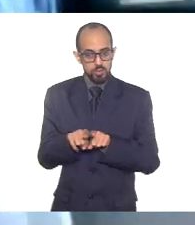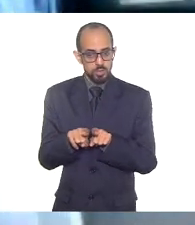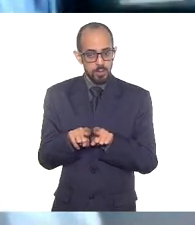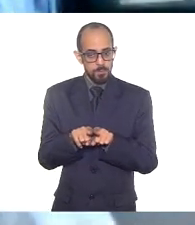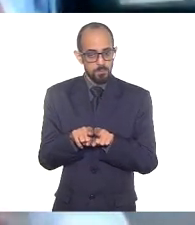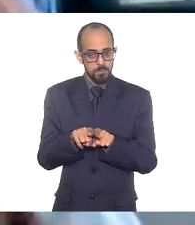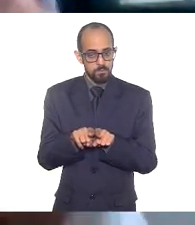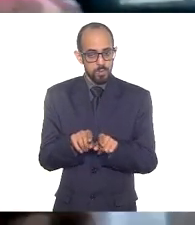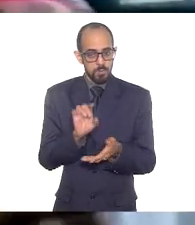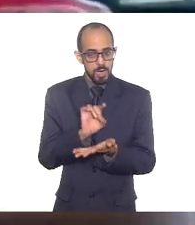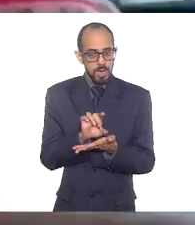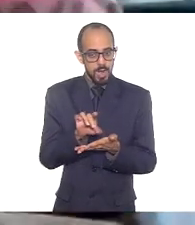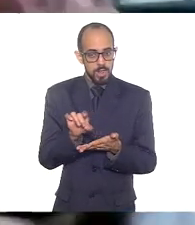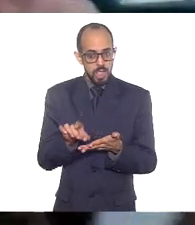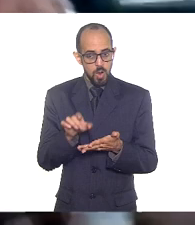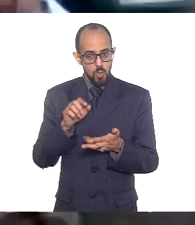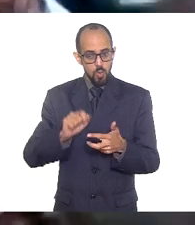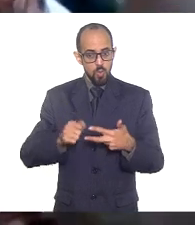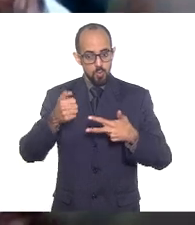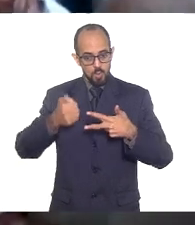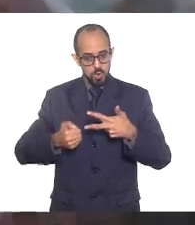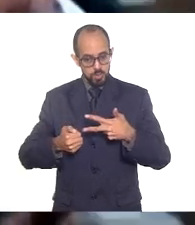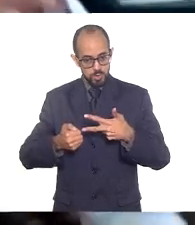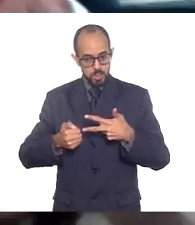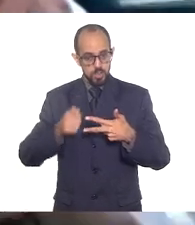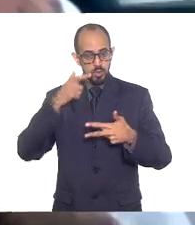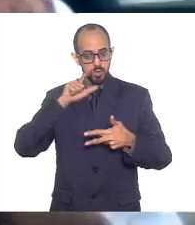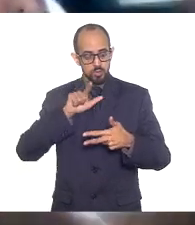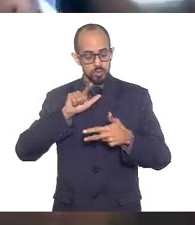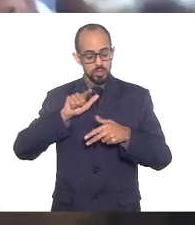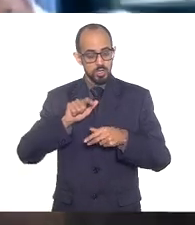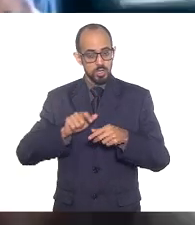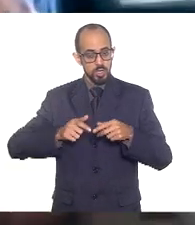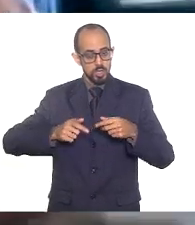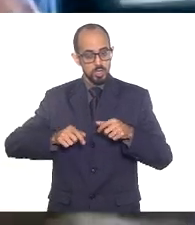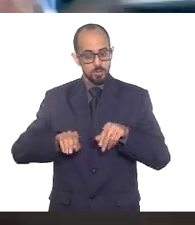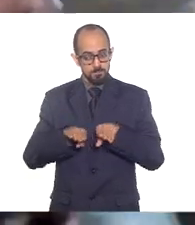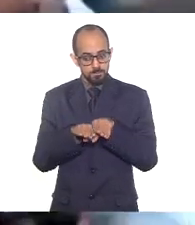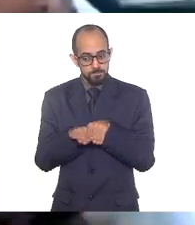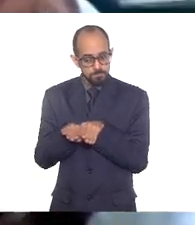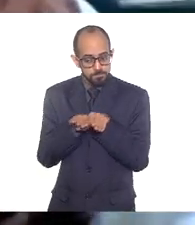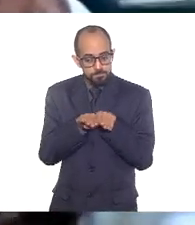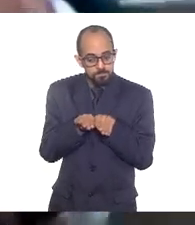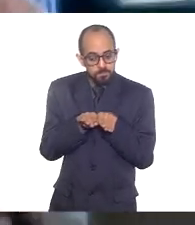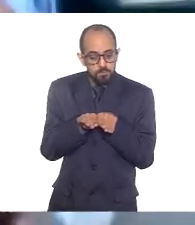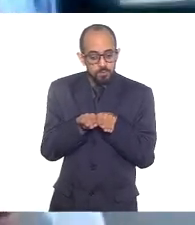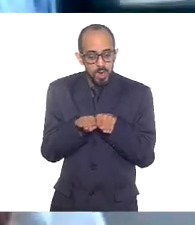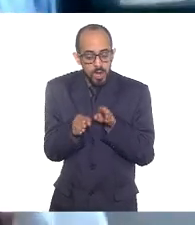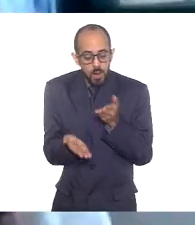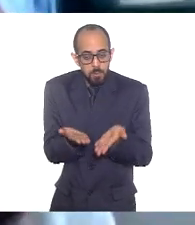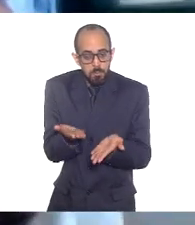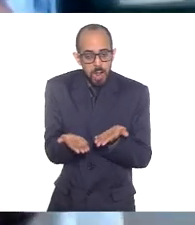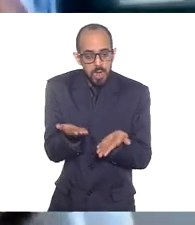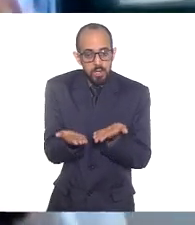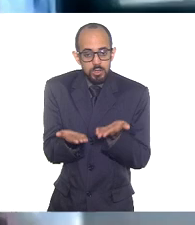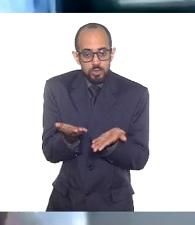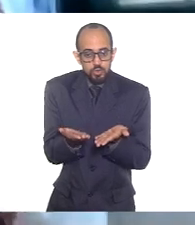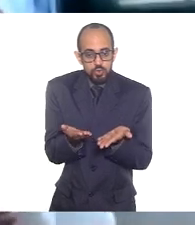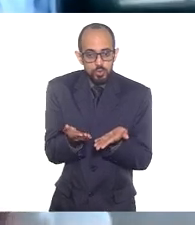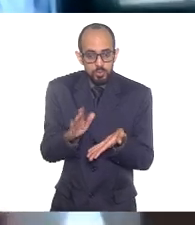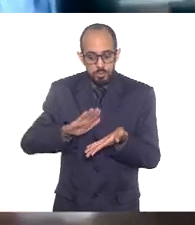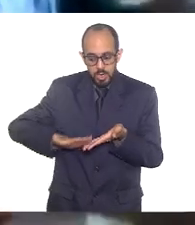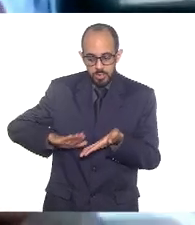feito o cada poder para equalizar para fazer Face a esta